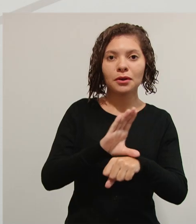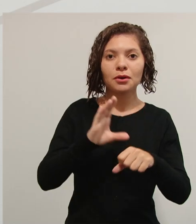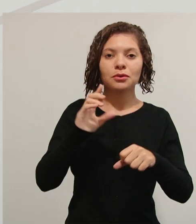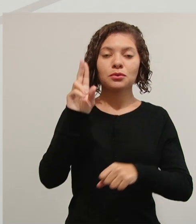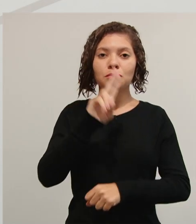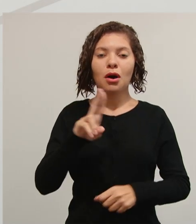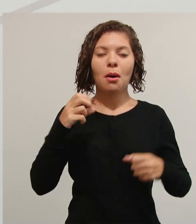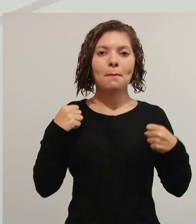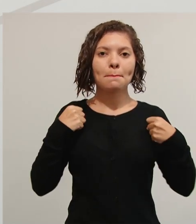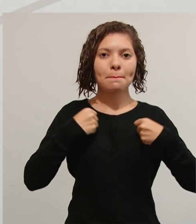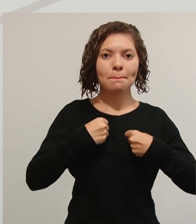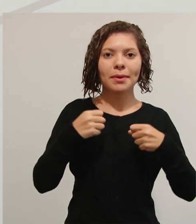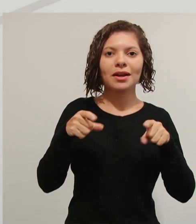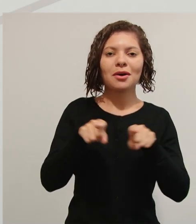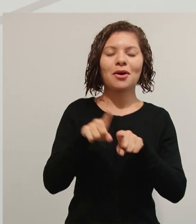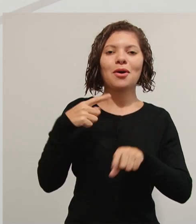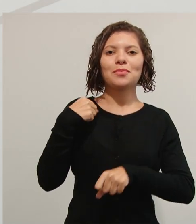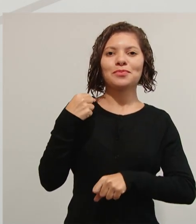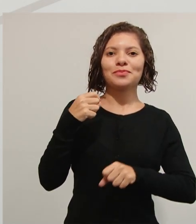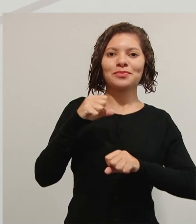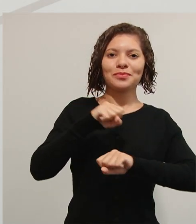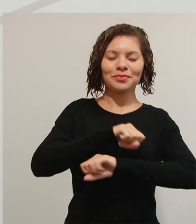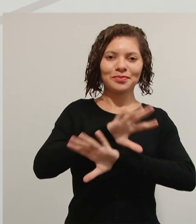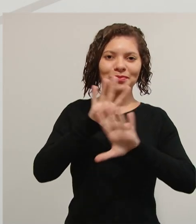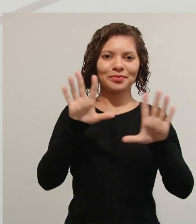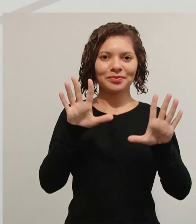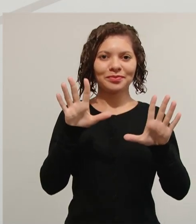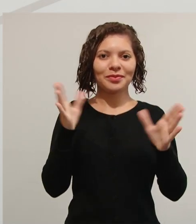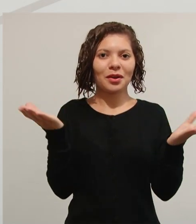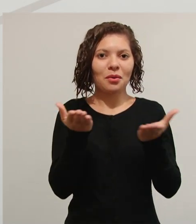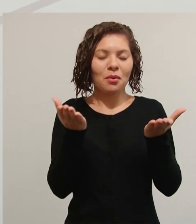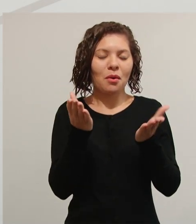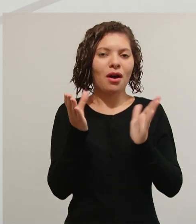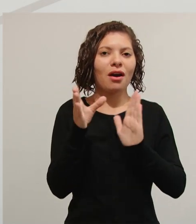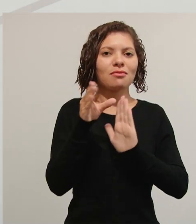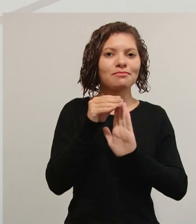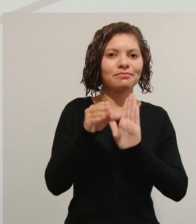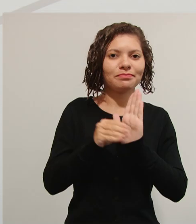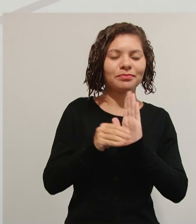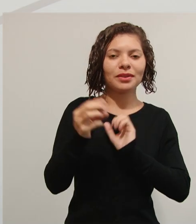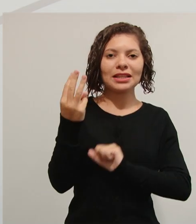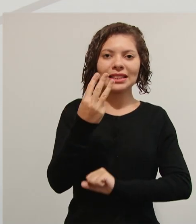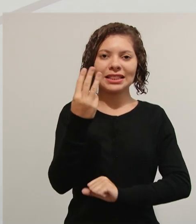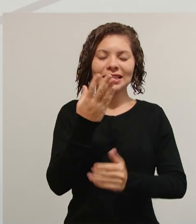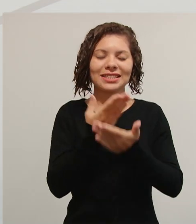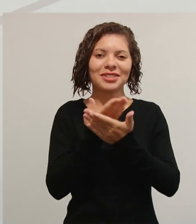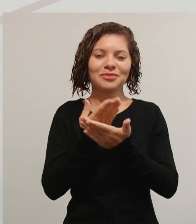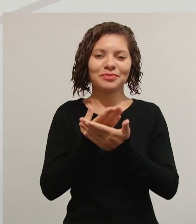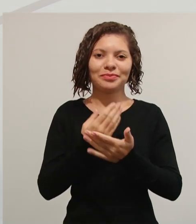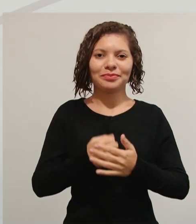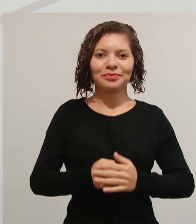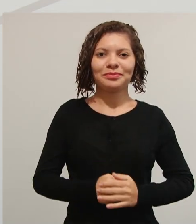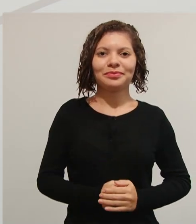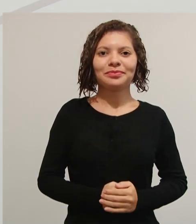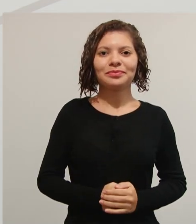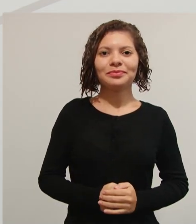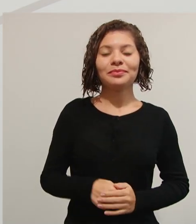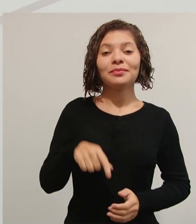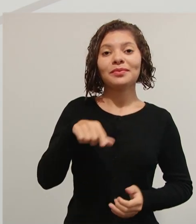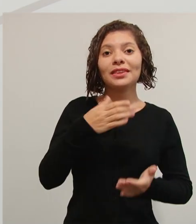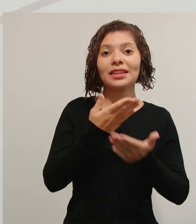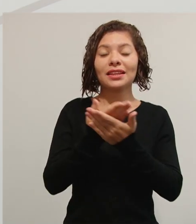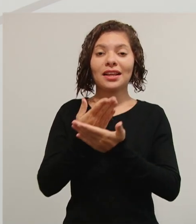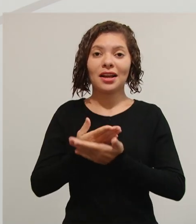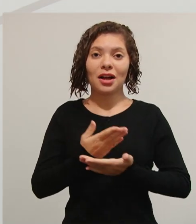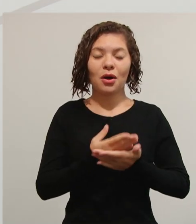blazer preto e uma camisa clara. Vamos para o conteúdo dessa que é a nossa terceira aula da disciplina? Nessa aula a gente começa